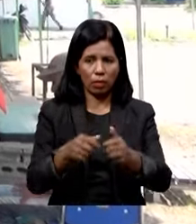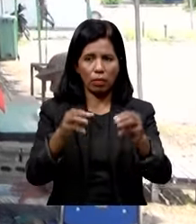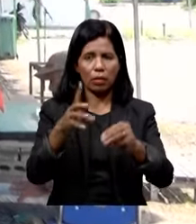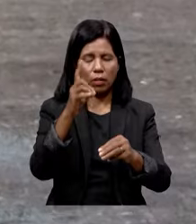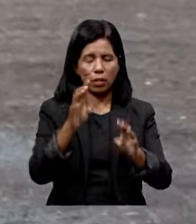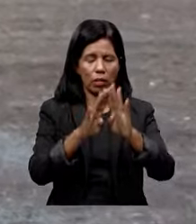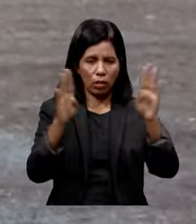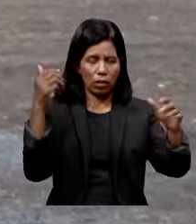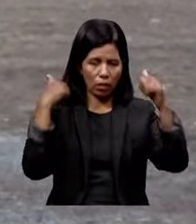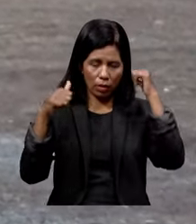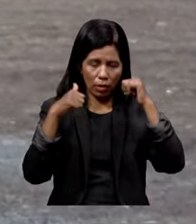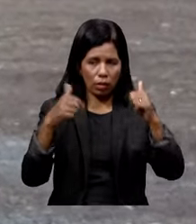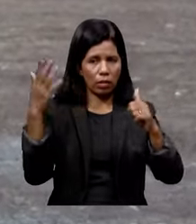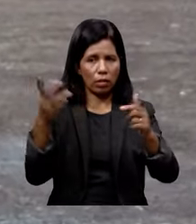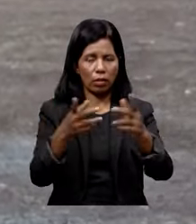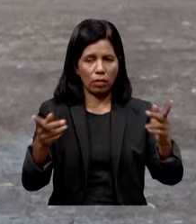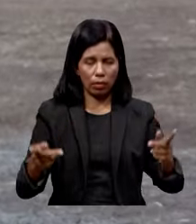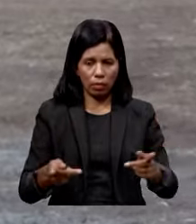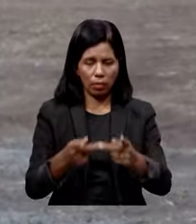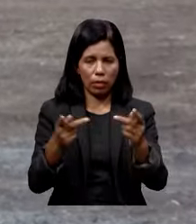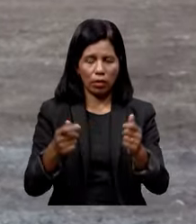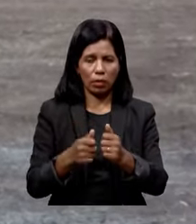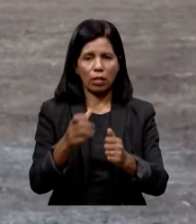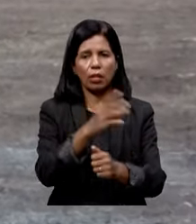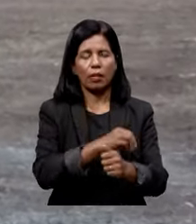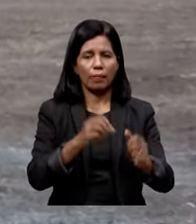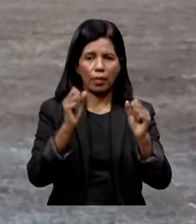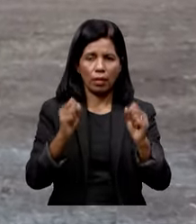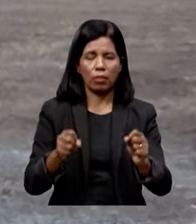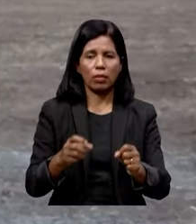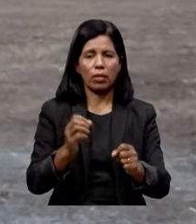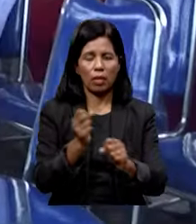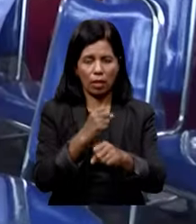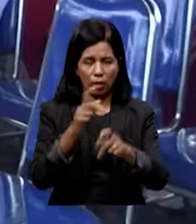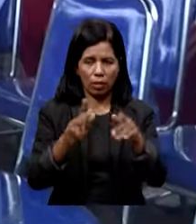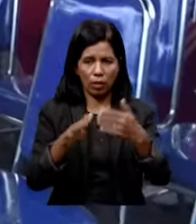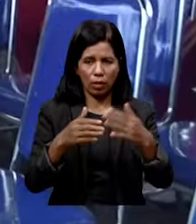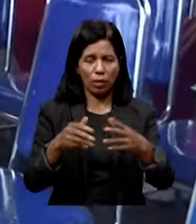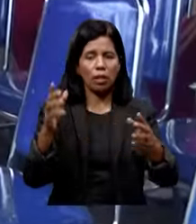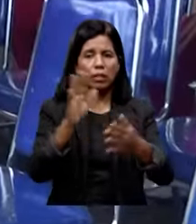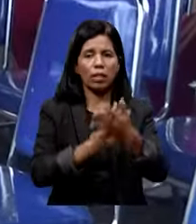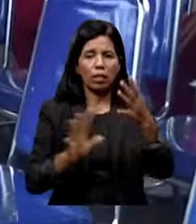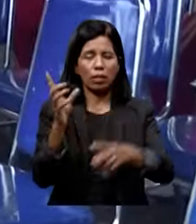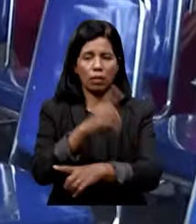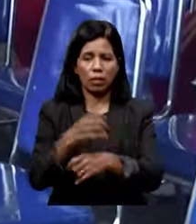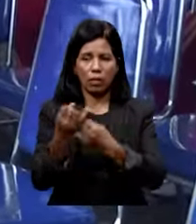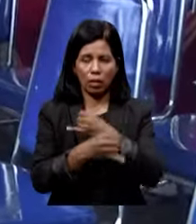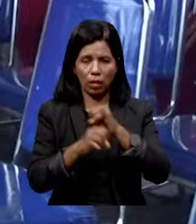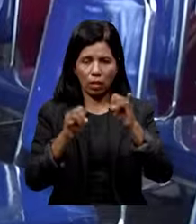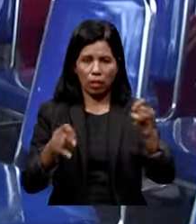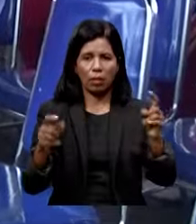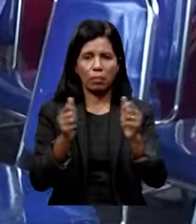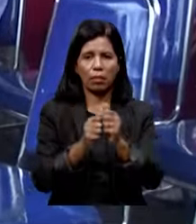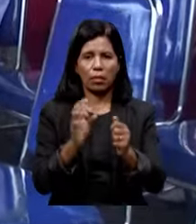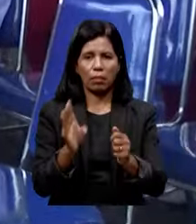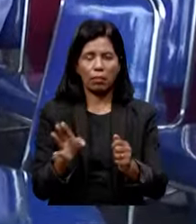loque atividade feira e a área posto administrativo Cristo Rei ne, ori anima a comunidade e a comemoração, loron proclamação independência badala